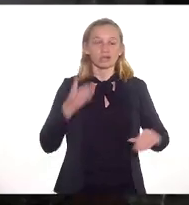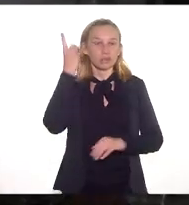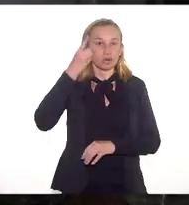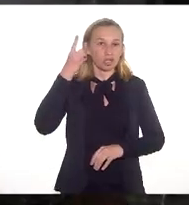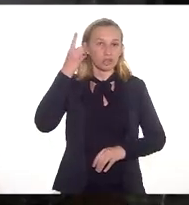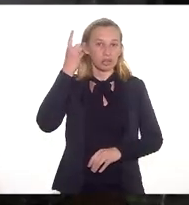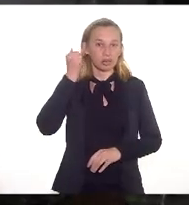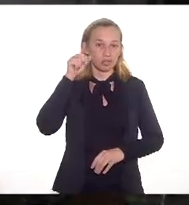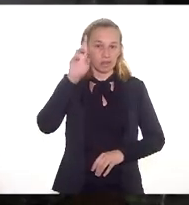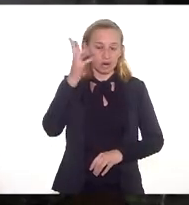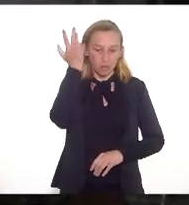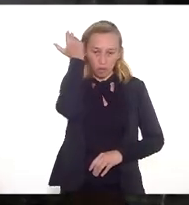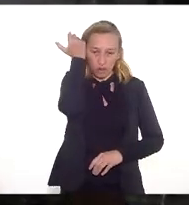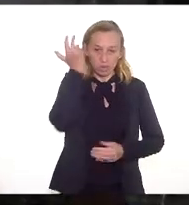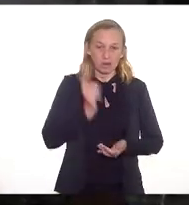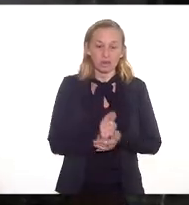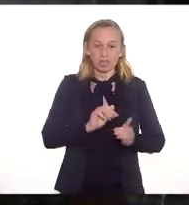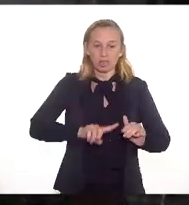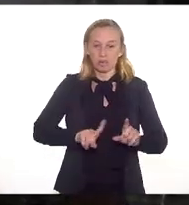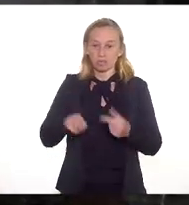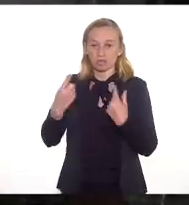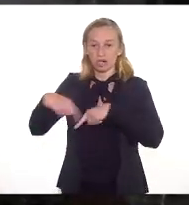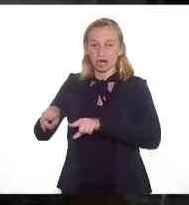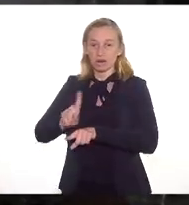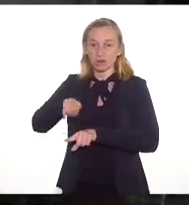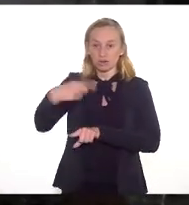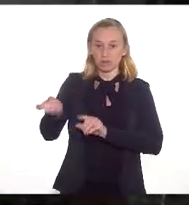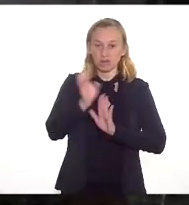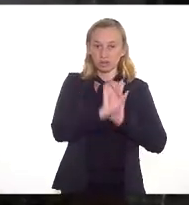Coelho. E contrário às demais emendas.